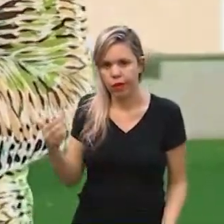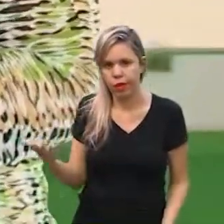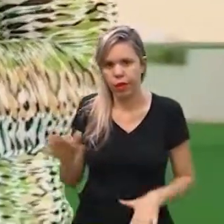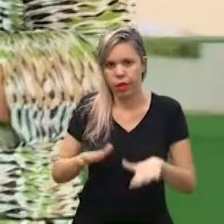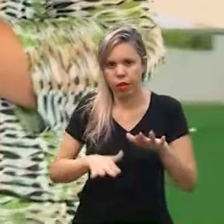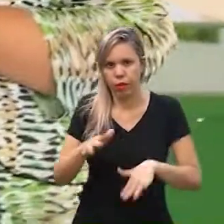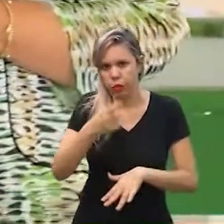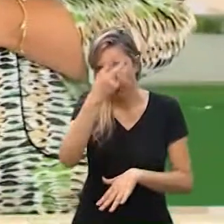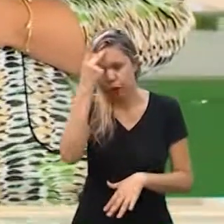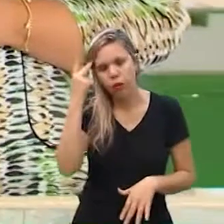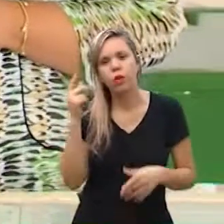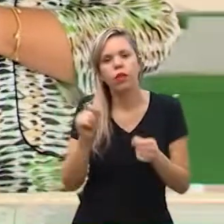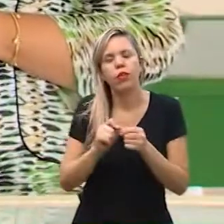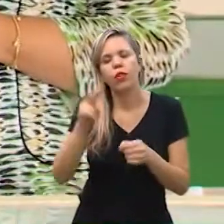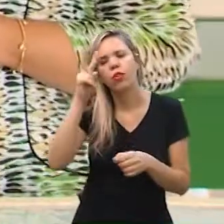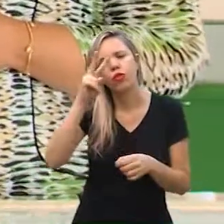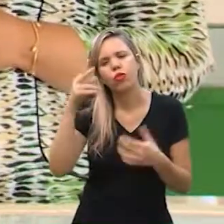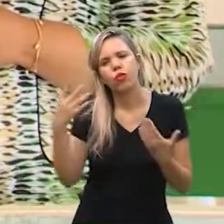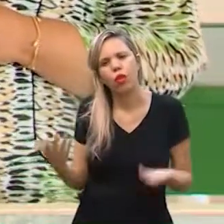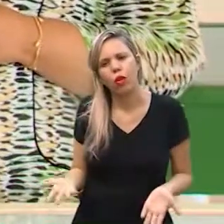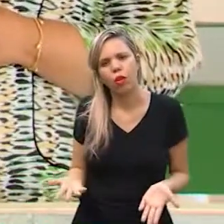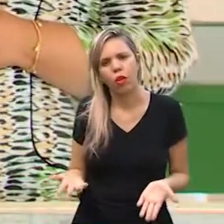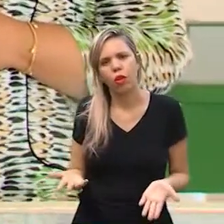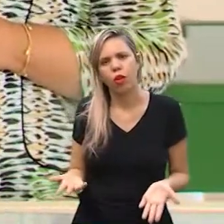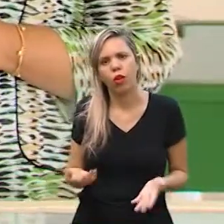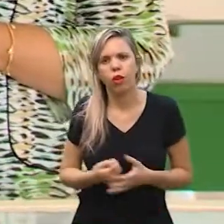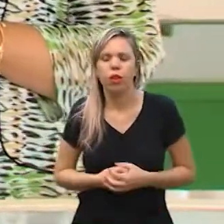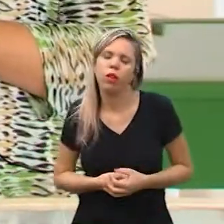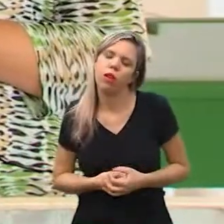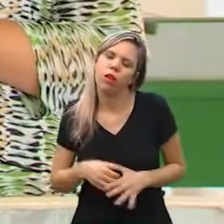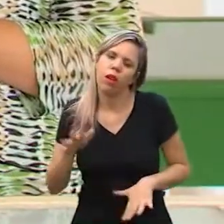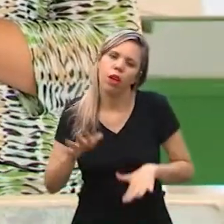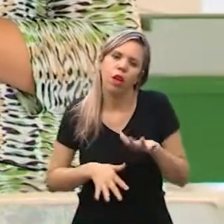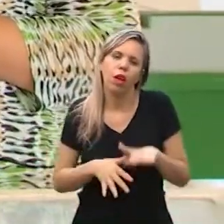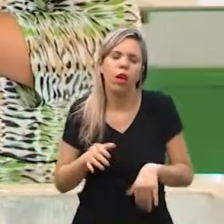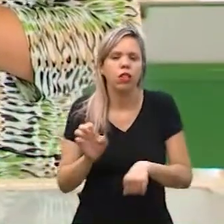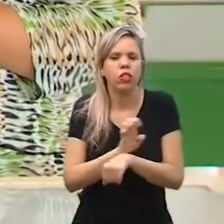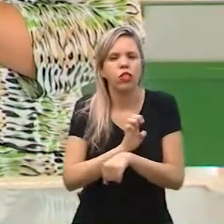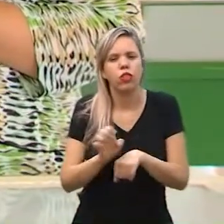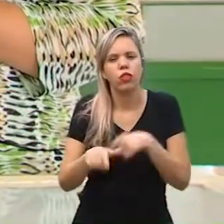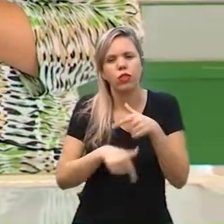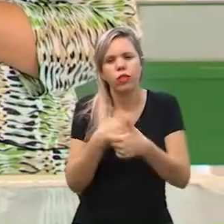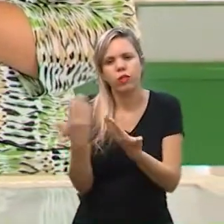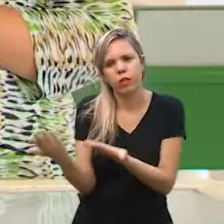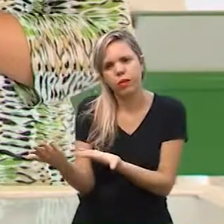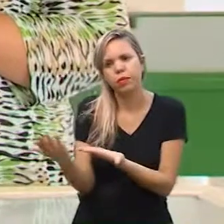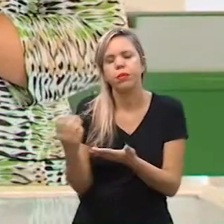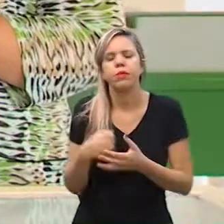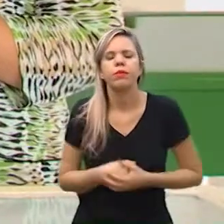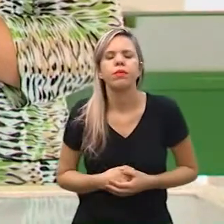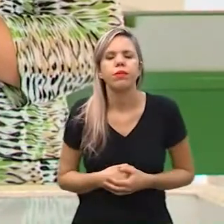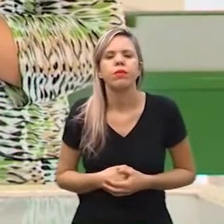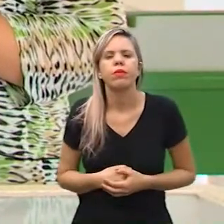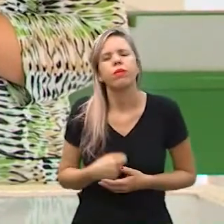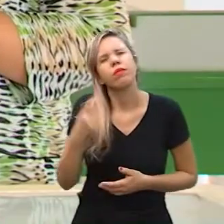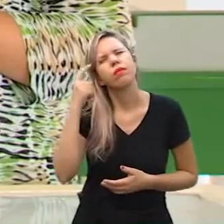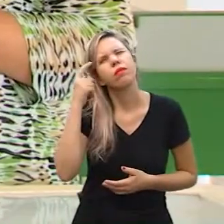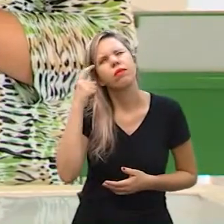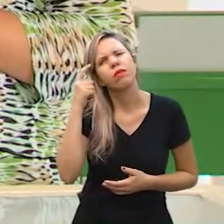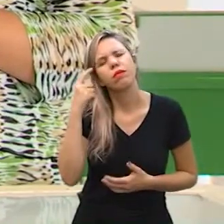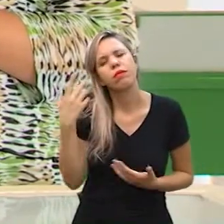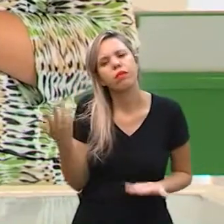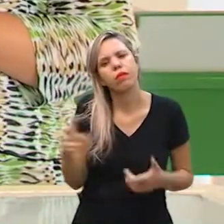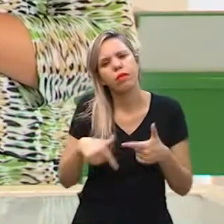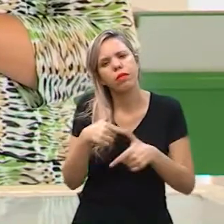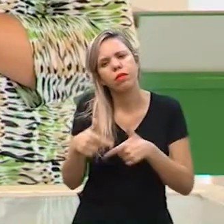muitas vezes o pessoal que faz história, né, às vezes arruma um estágio, trabalha com isso também. E enquanto isso eu estava pensando, puxa vida,